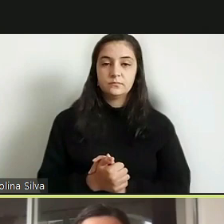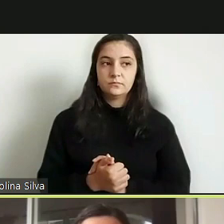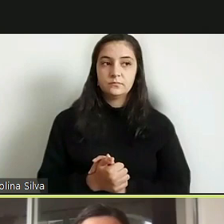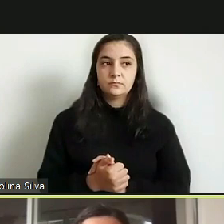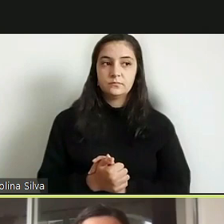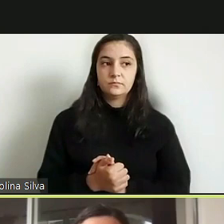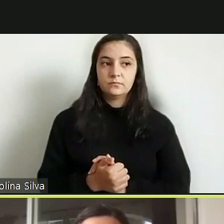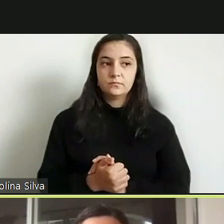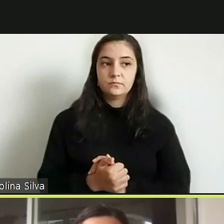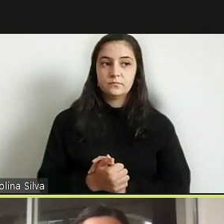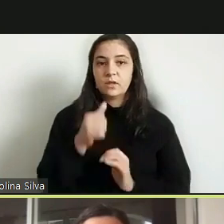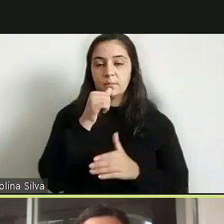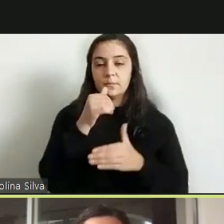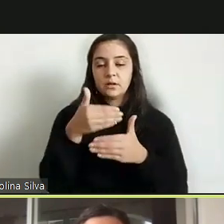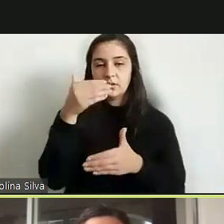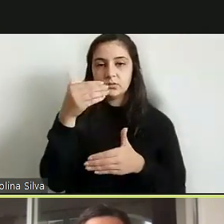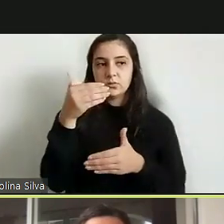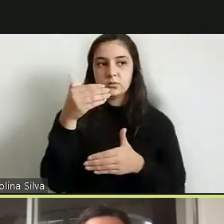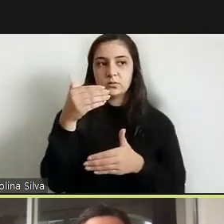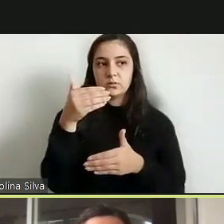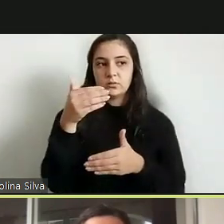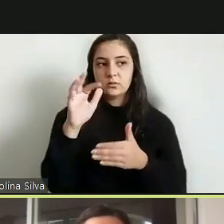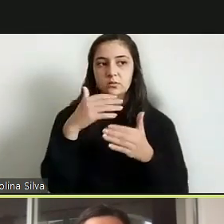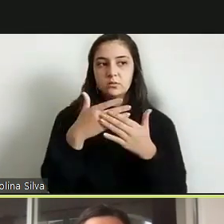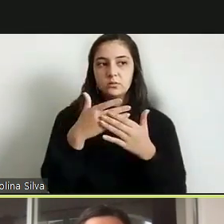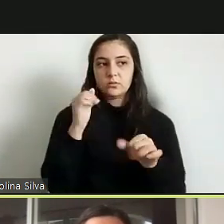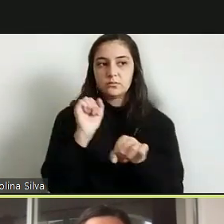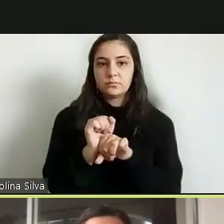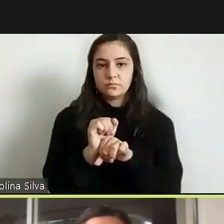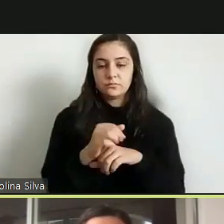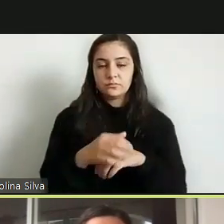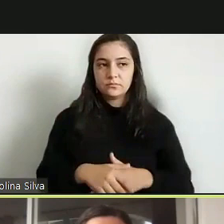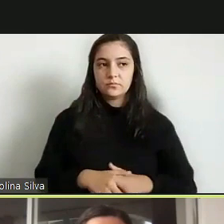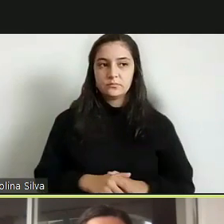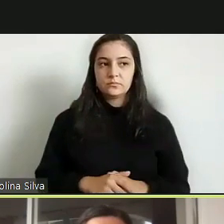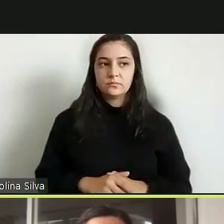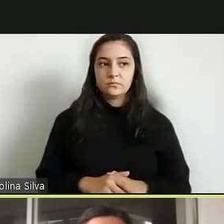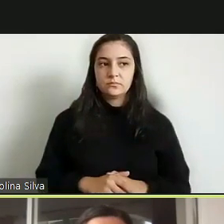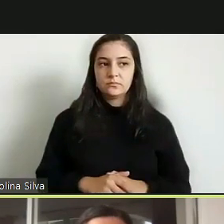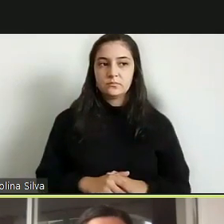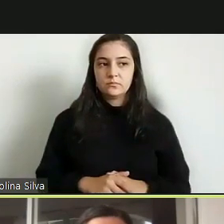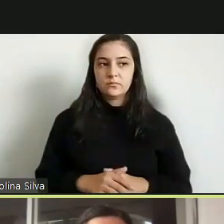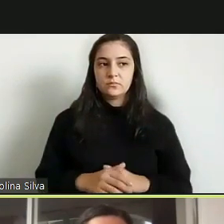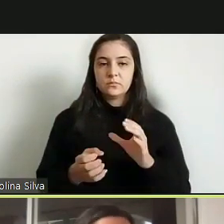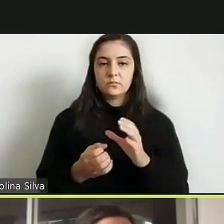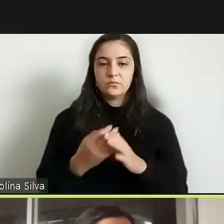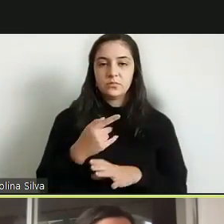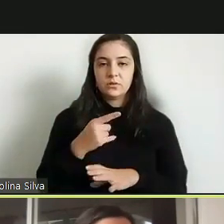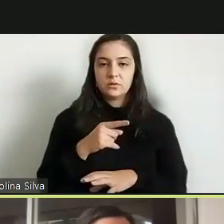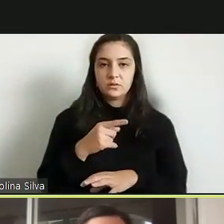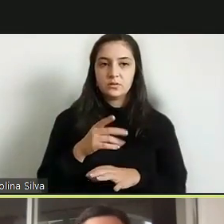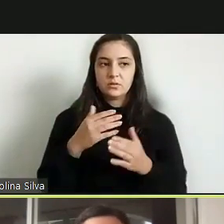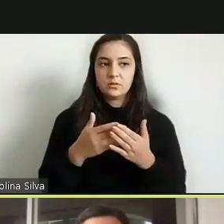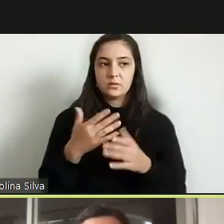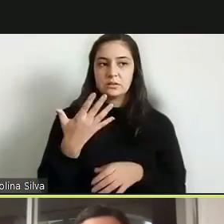A barragem não nos vai trazer nada. A produção da barragem representa